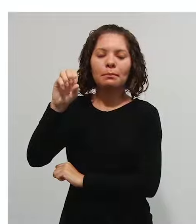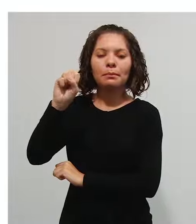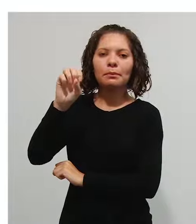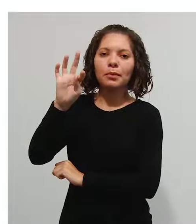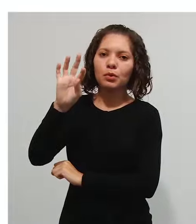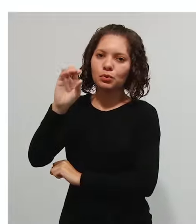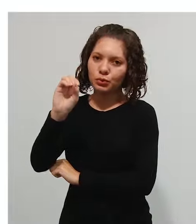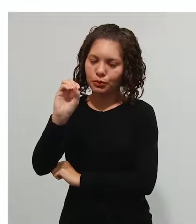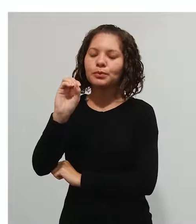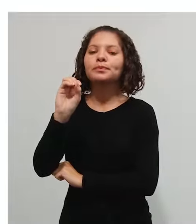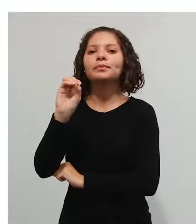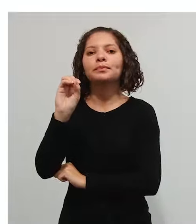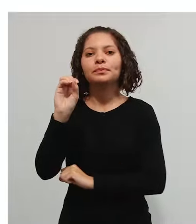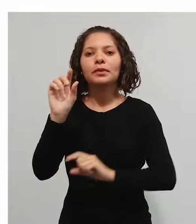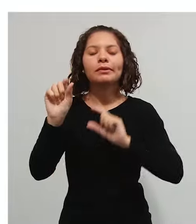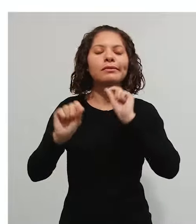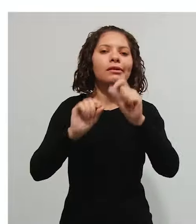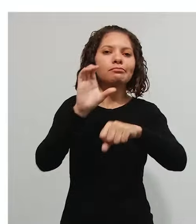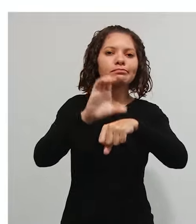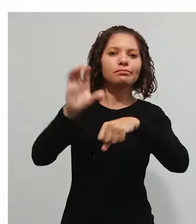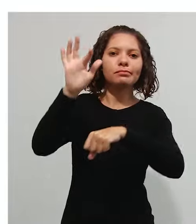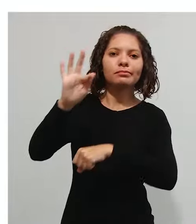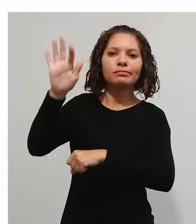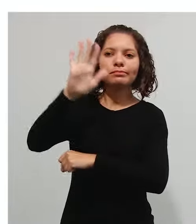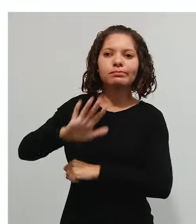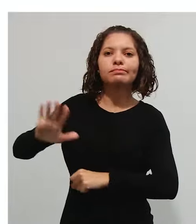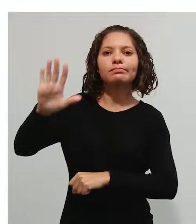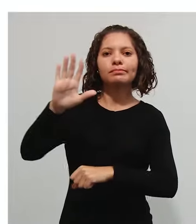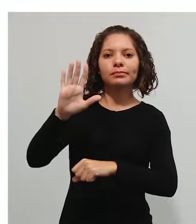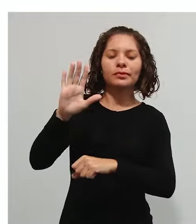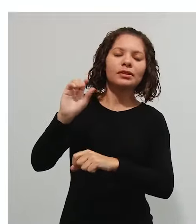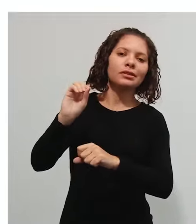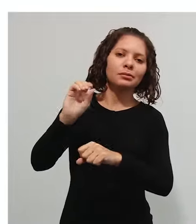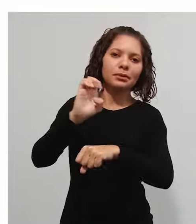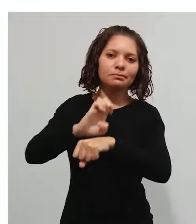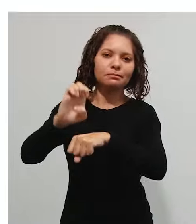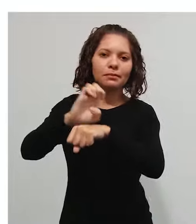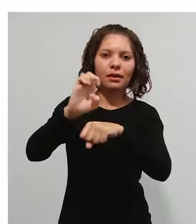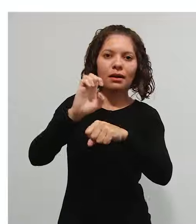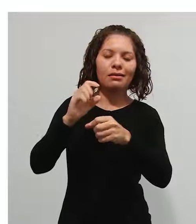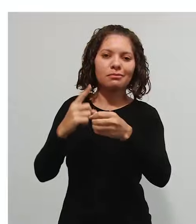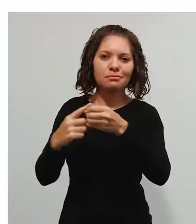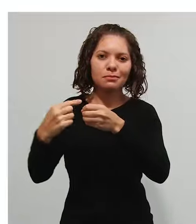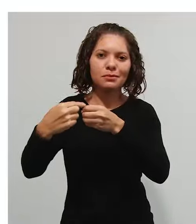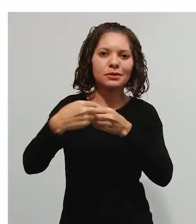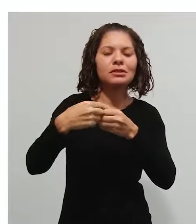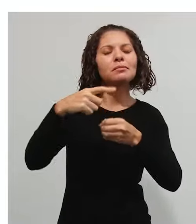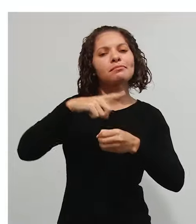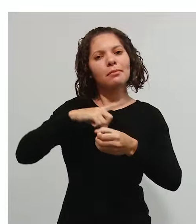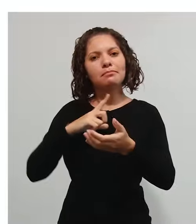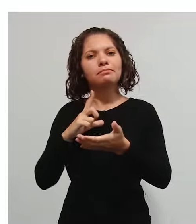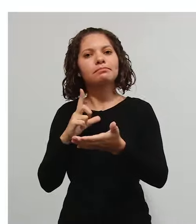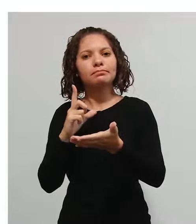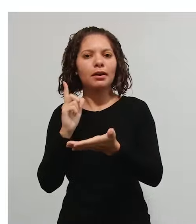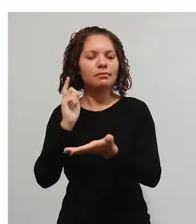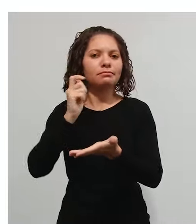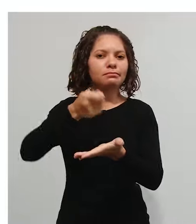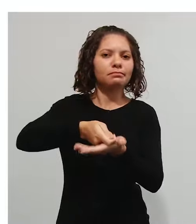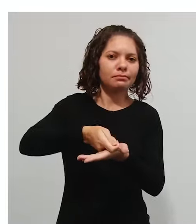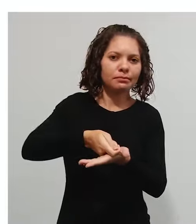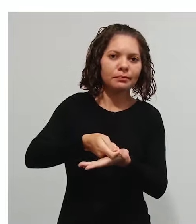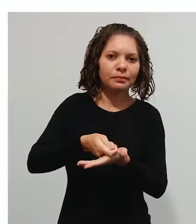a união estados DF município instituir imposto E aí a gente tem essas hipóteses aqui de imunidade começa